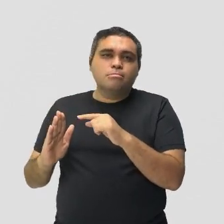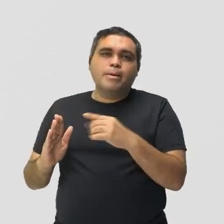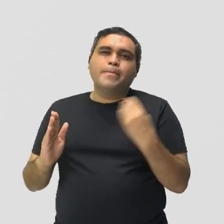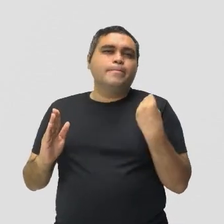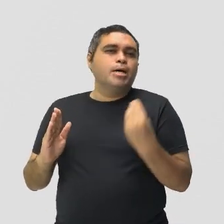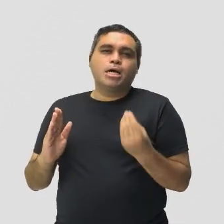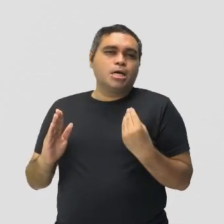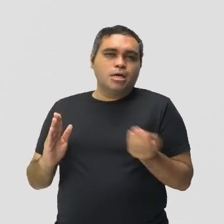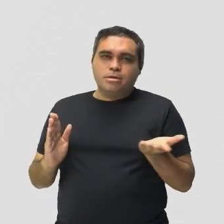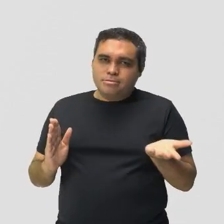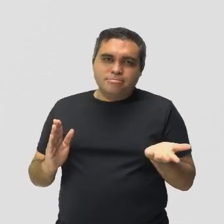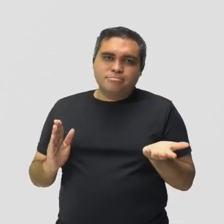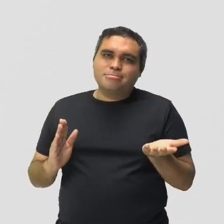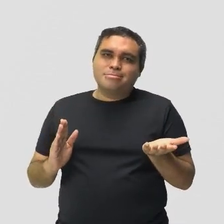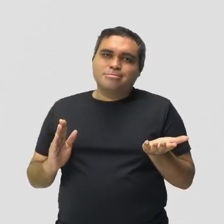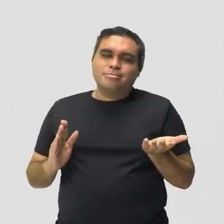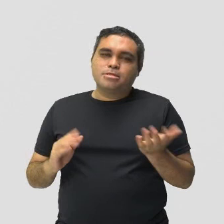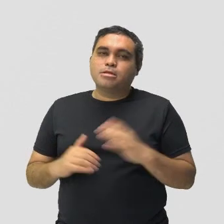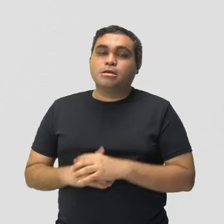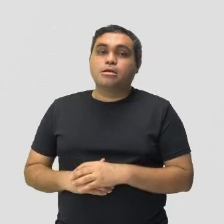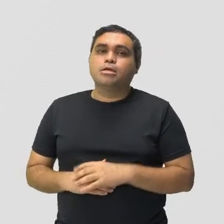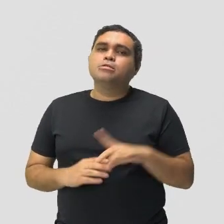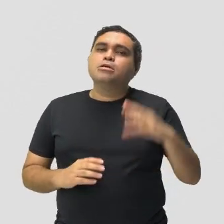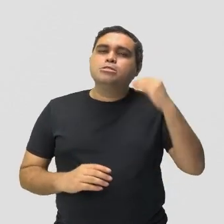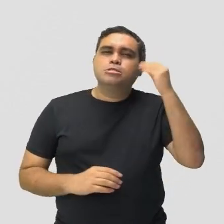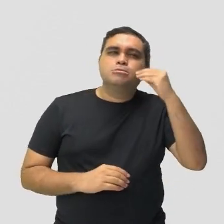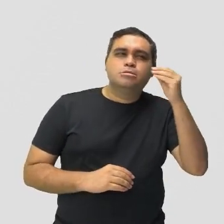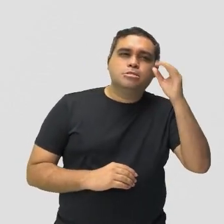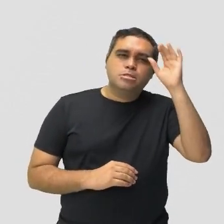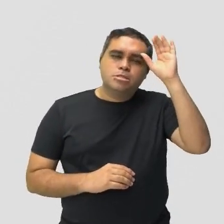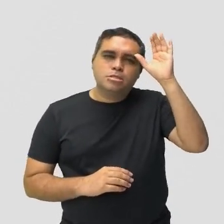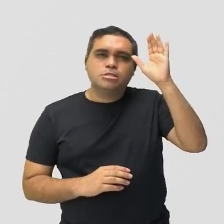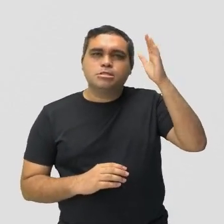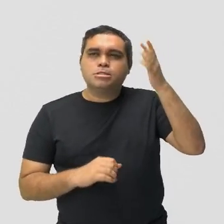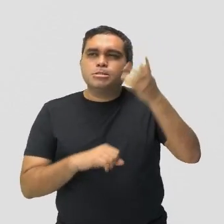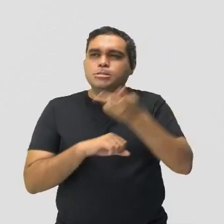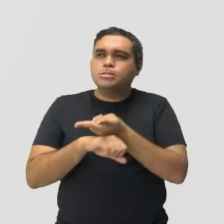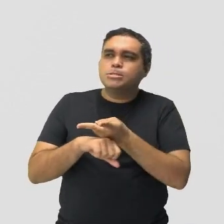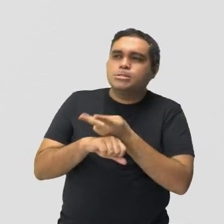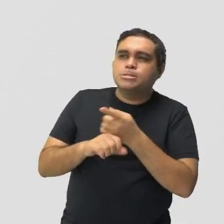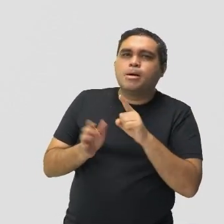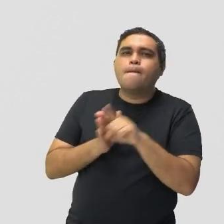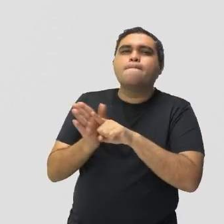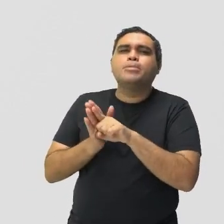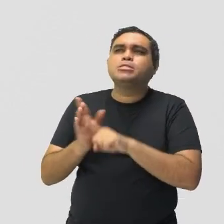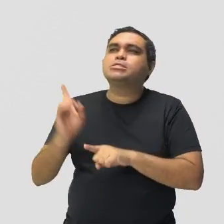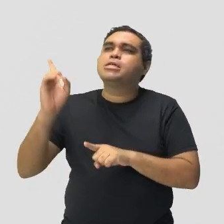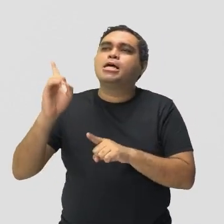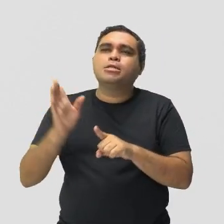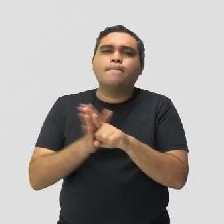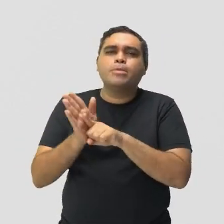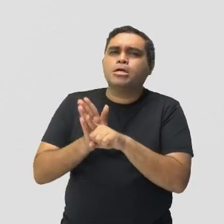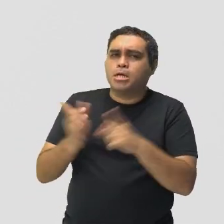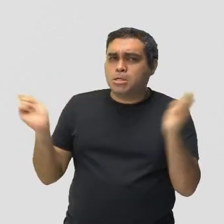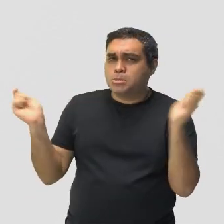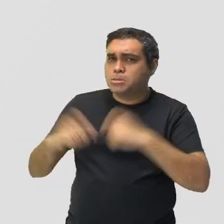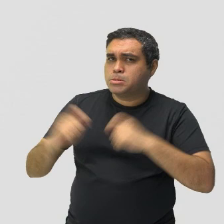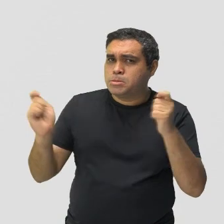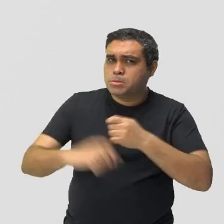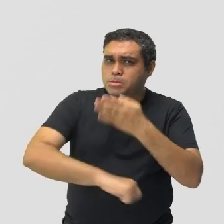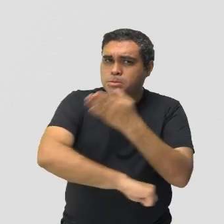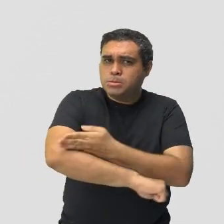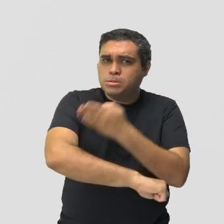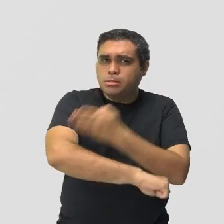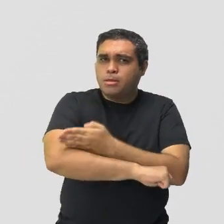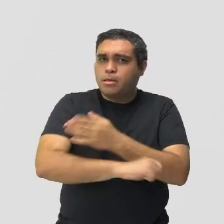sentido. Então como é que vão se experimentar, por exemplo, Deus? Ninguém pode fazer uma experiência de Deus no